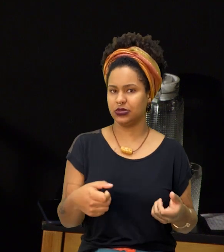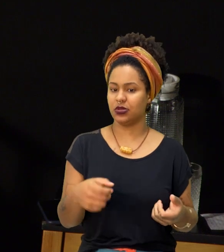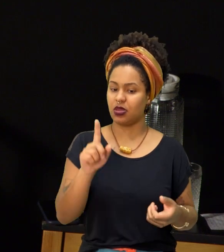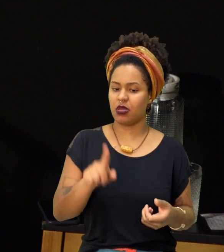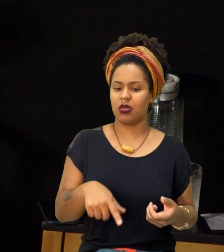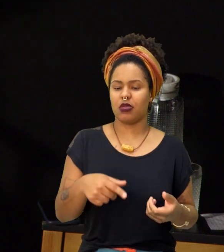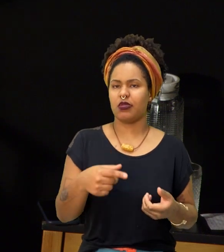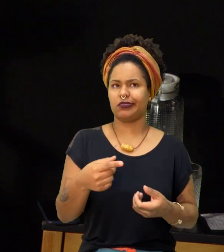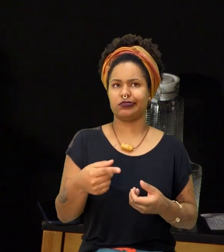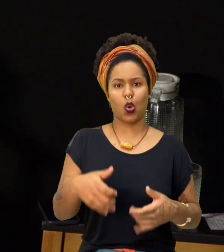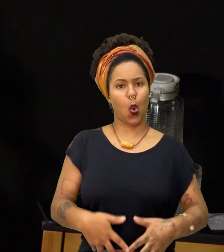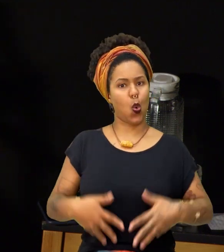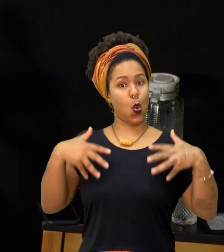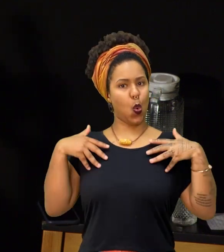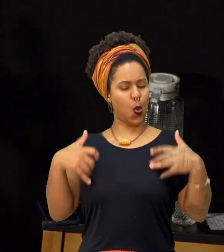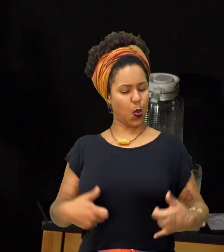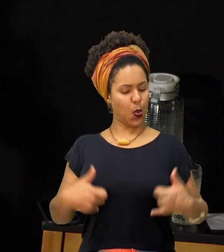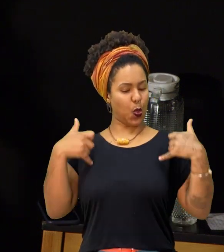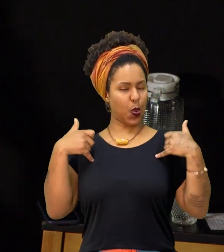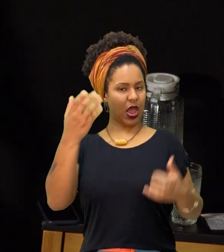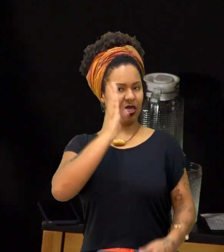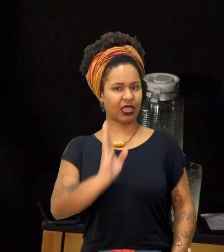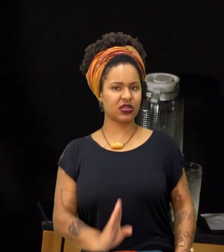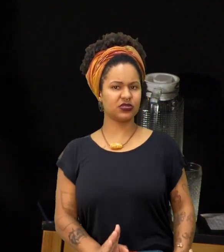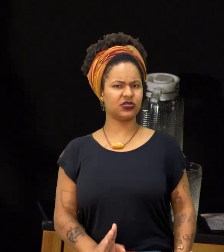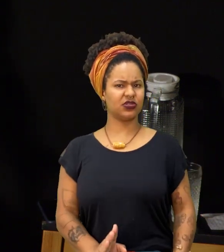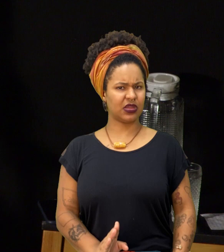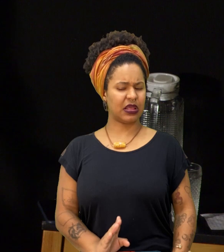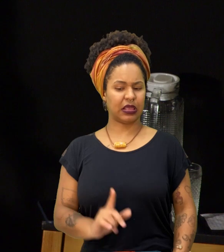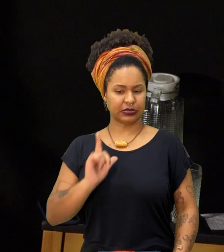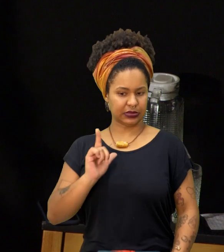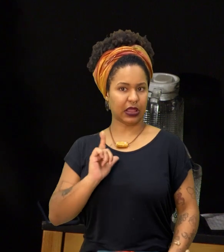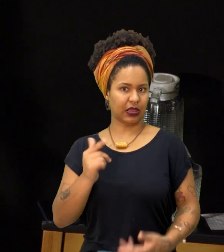de orgulho nacional, não é isso? Tem um certo... Né?